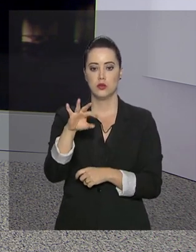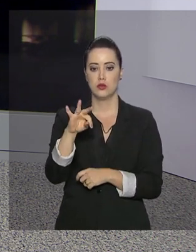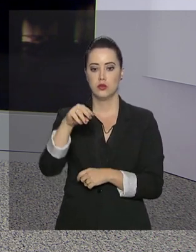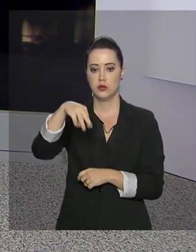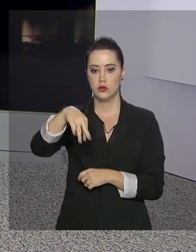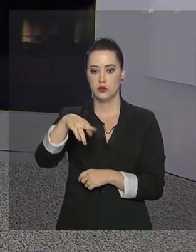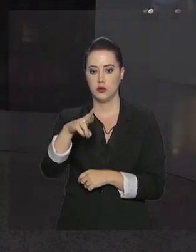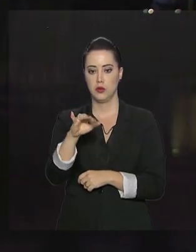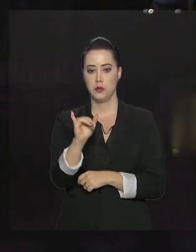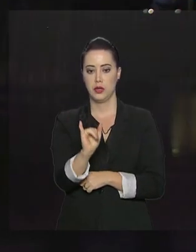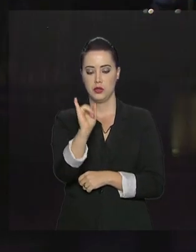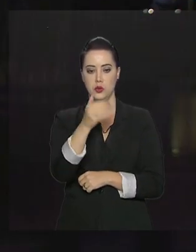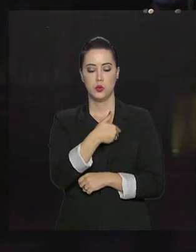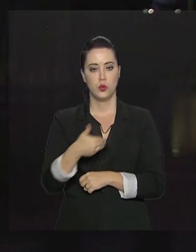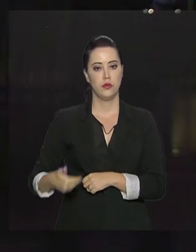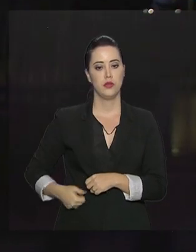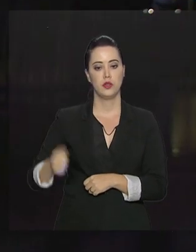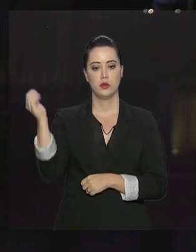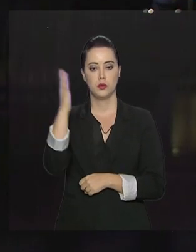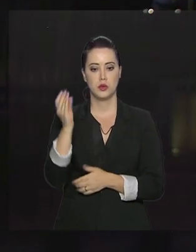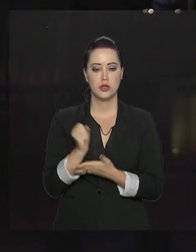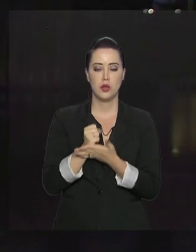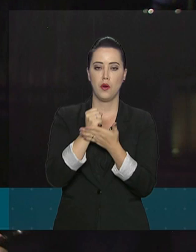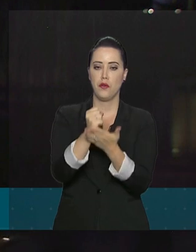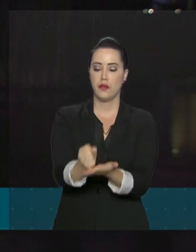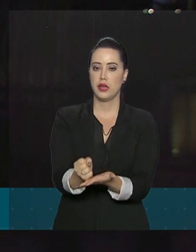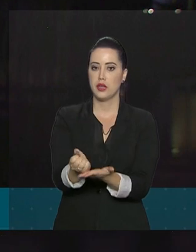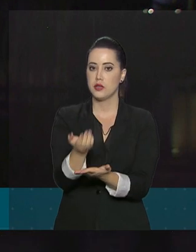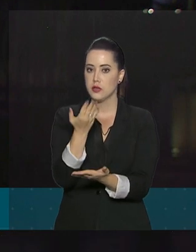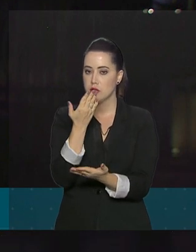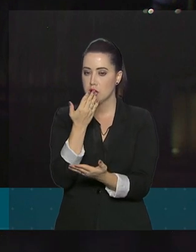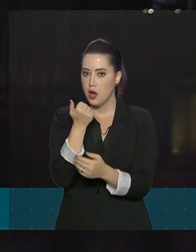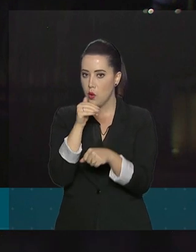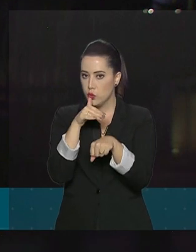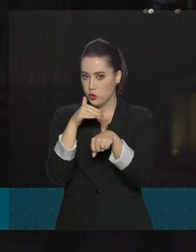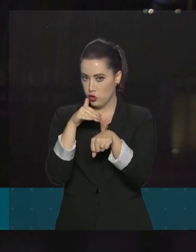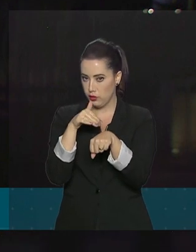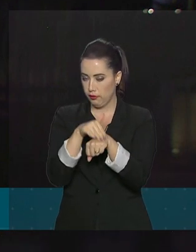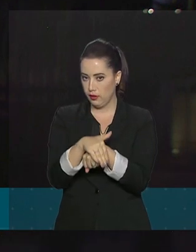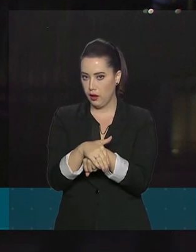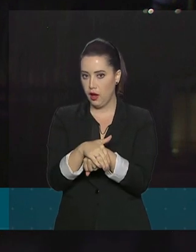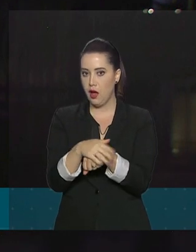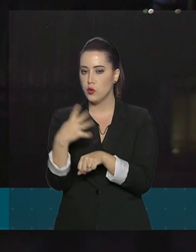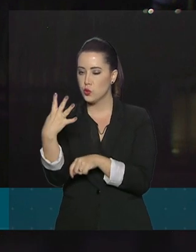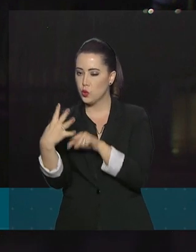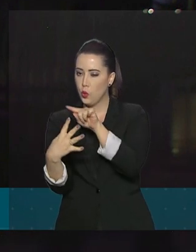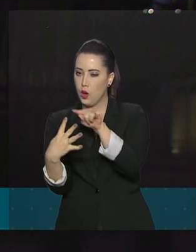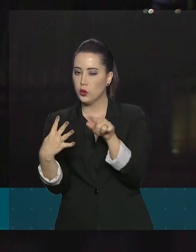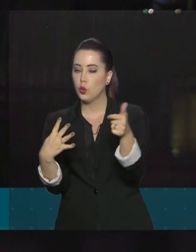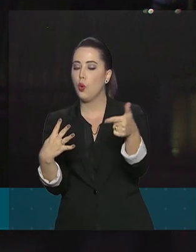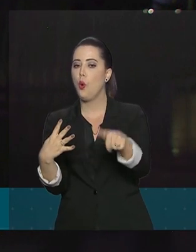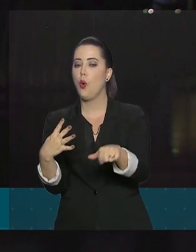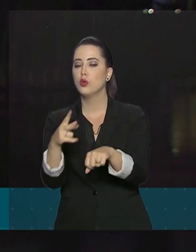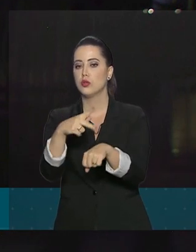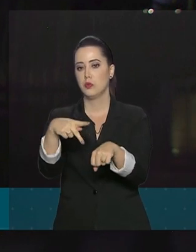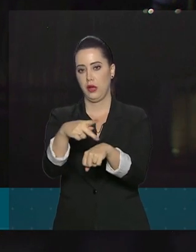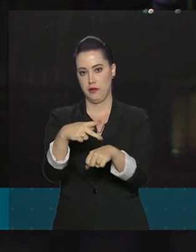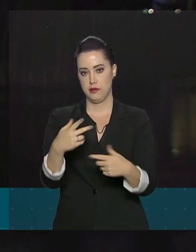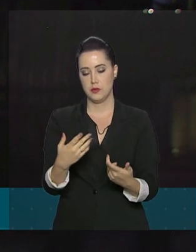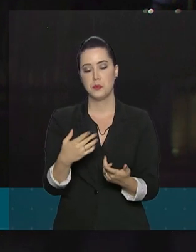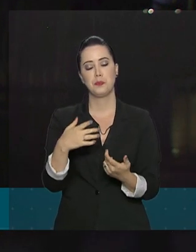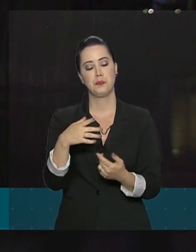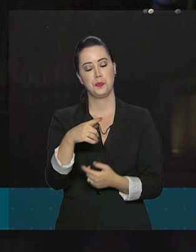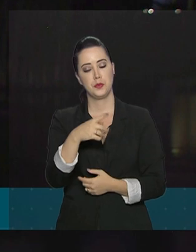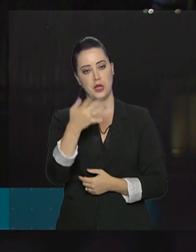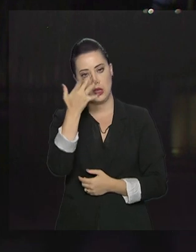relações exteriores o governo brasileiro oferece um jantar aos outros quatro líderes né e índia china rússia e áfrica do